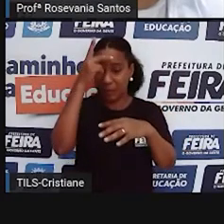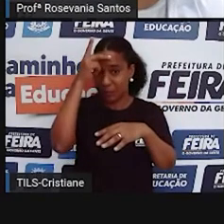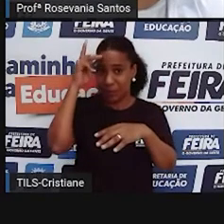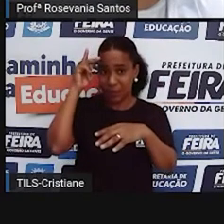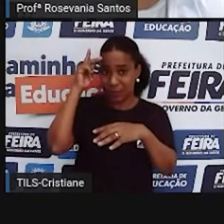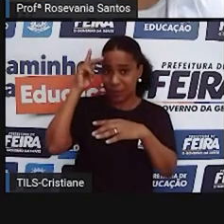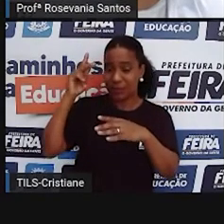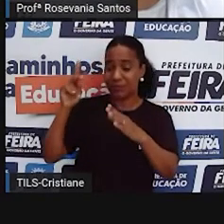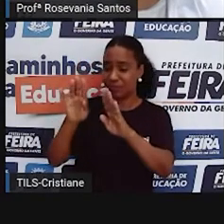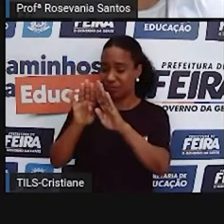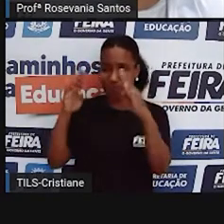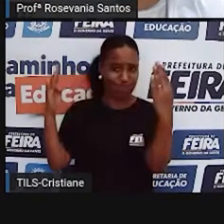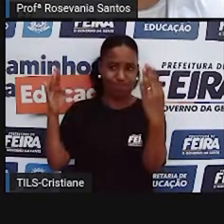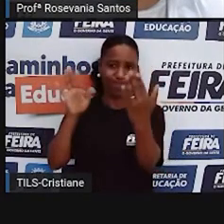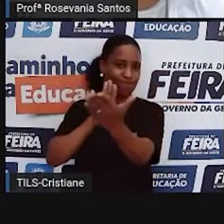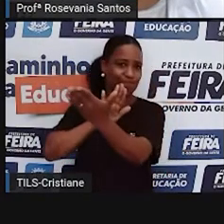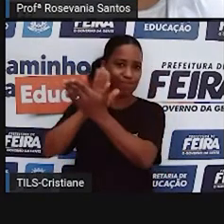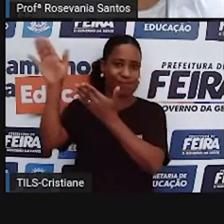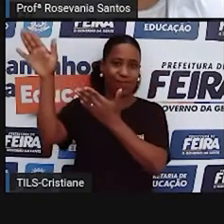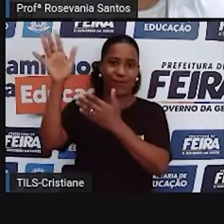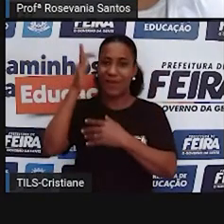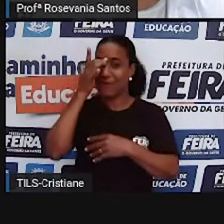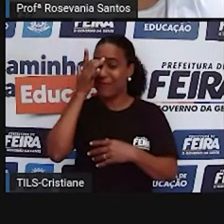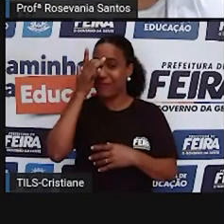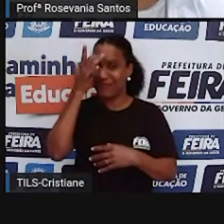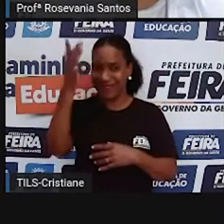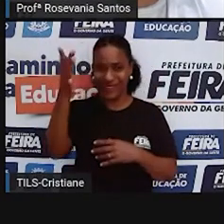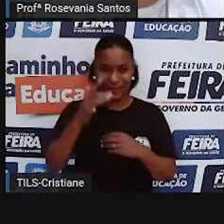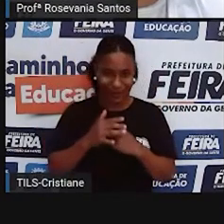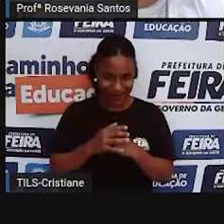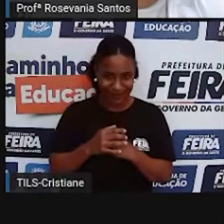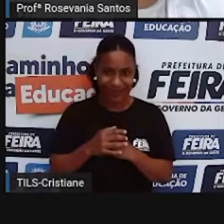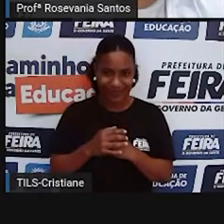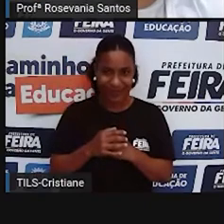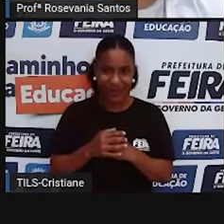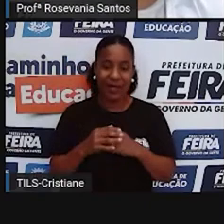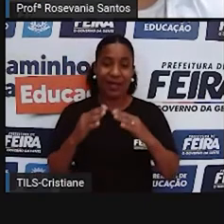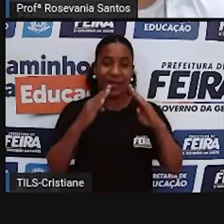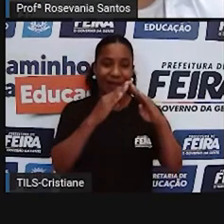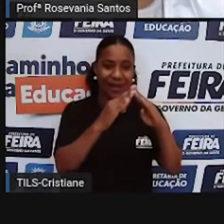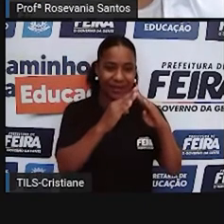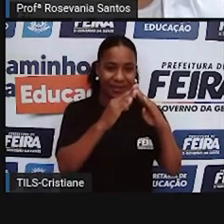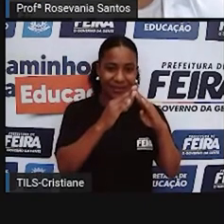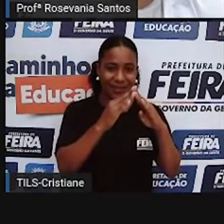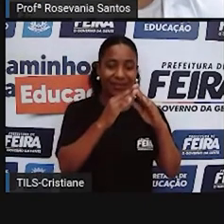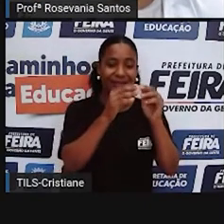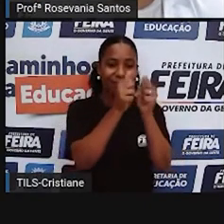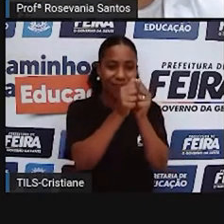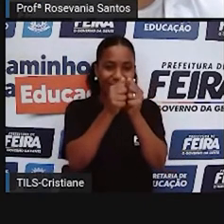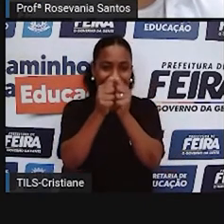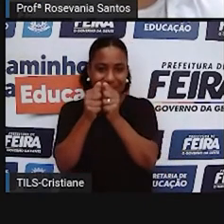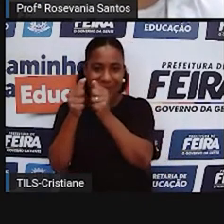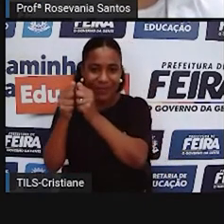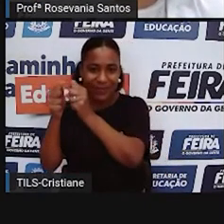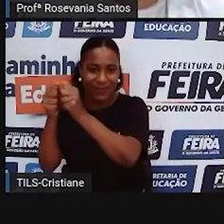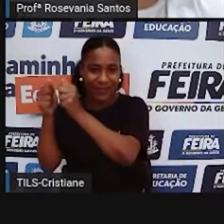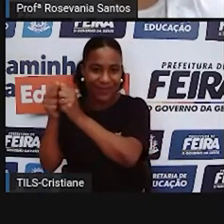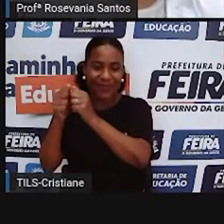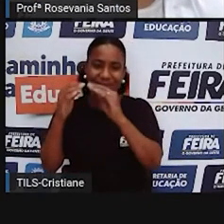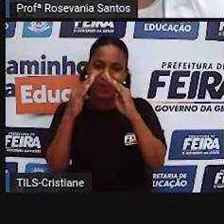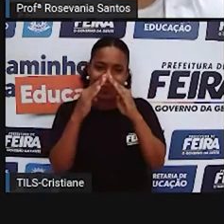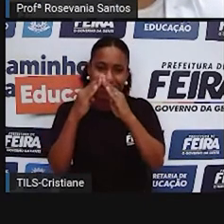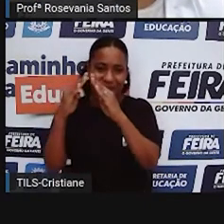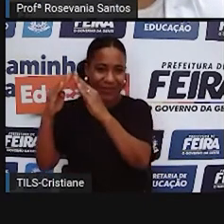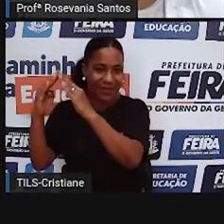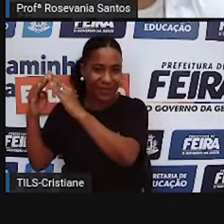feito pelos telhados, porque as casas também são coladas umas às outras e não tem ruas como nós estamos acostumados a